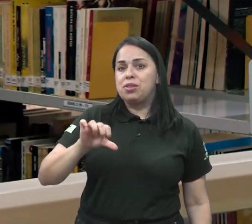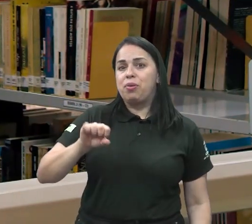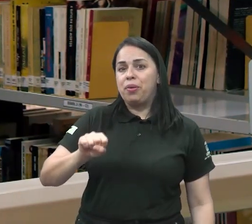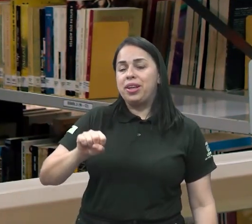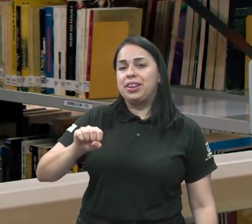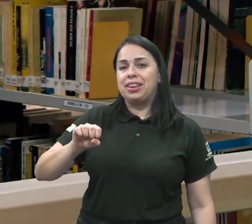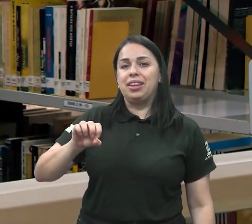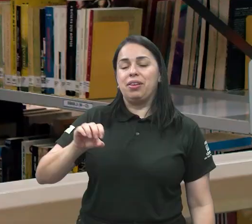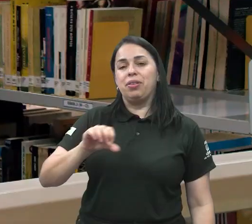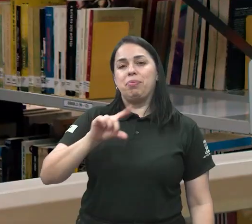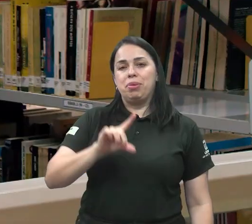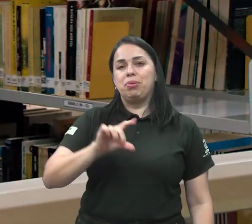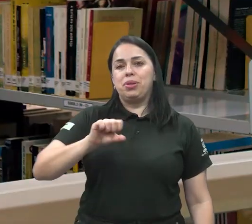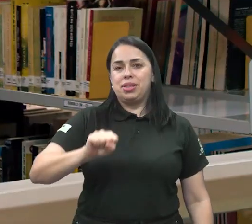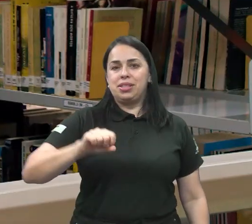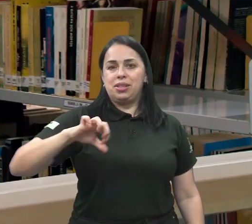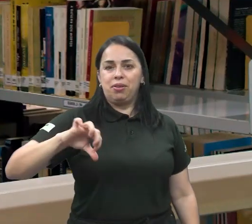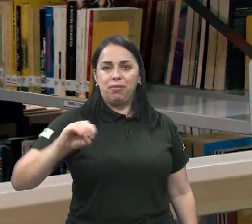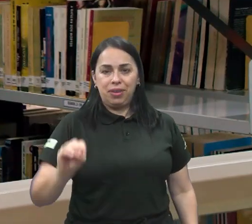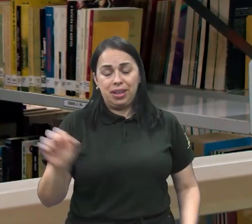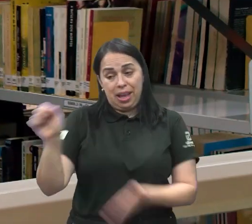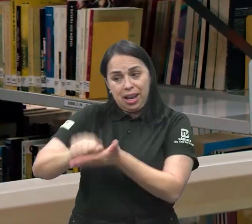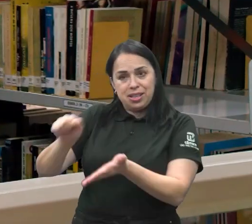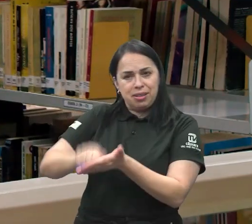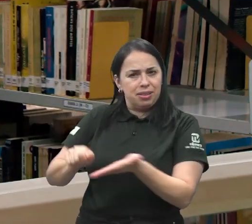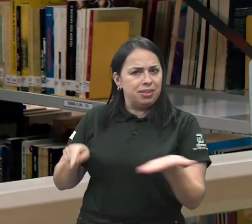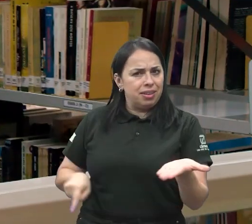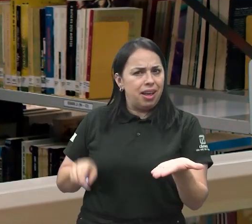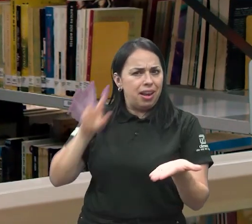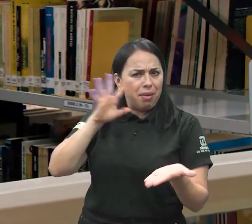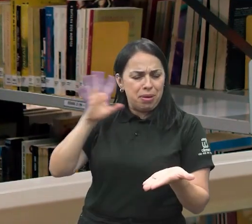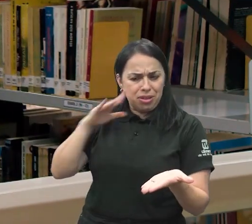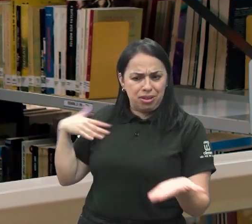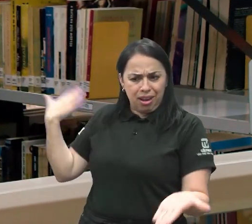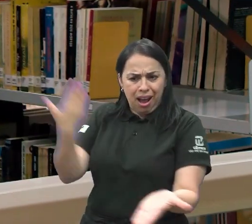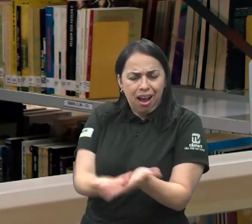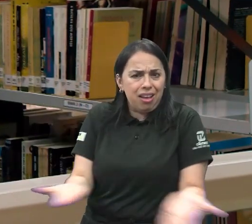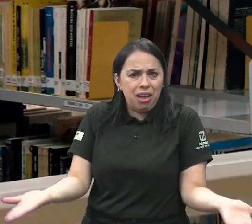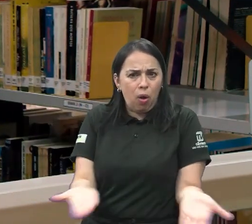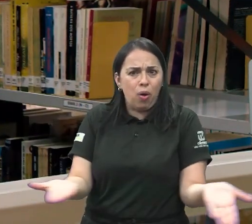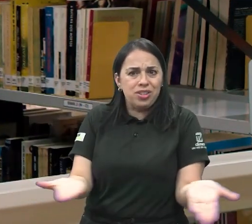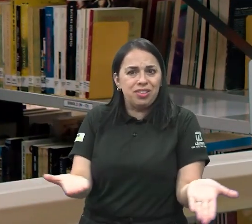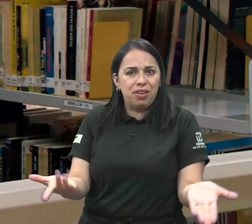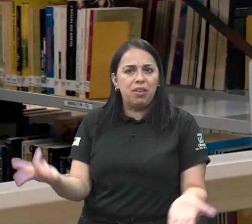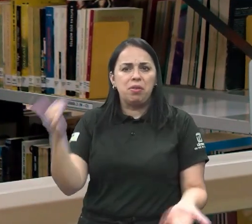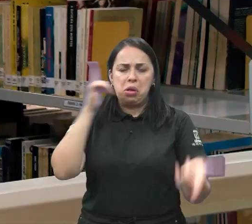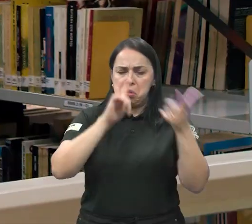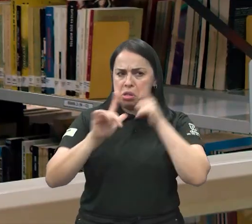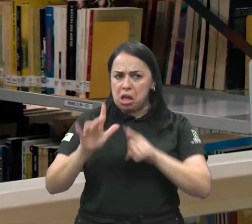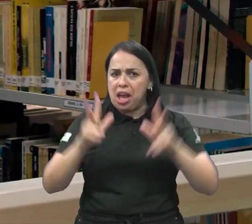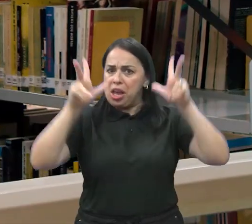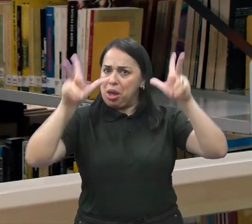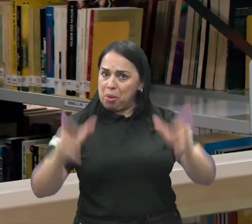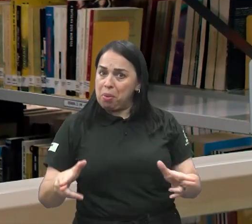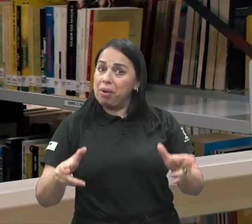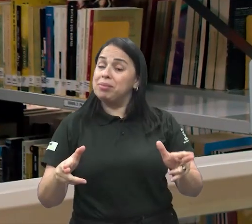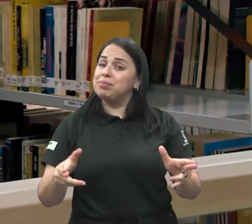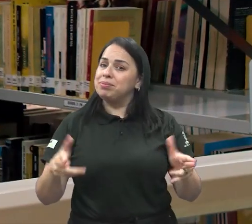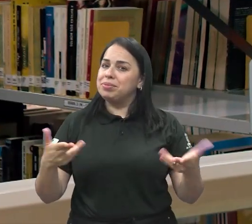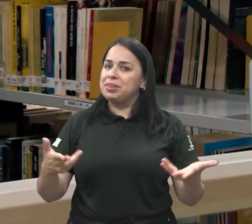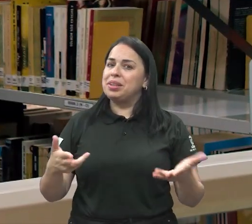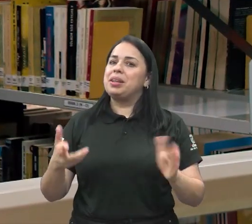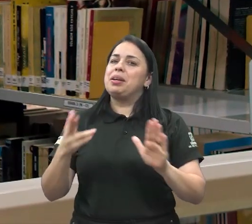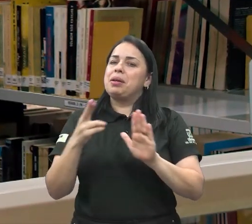1890, quando Aloysio Azevedo escreveu essa obra. Será que ele imaginaria que em 2025 isso ainda aconteceria? Que